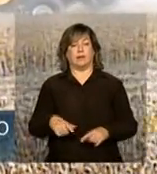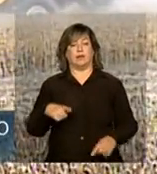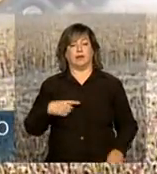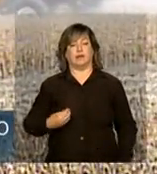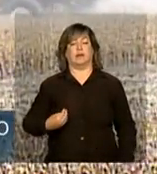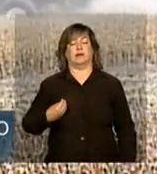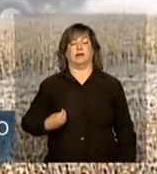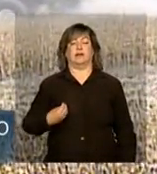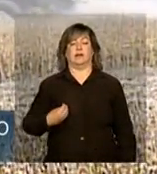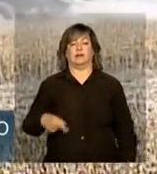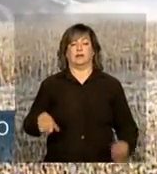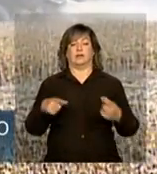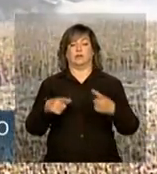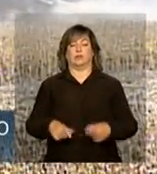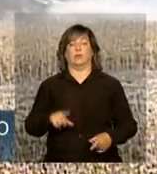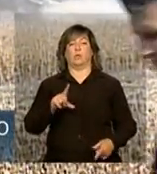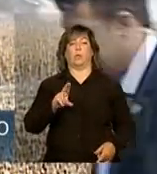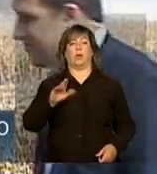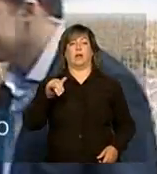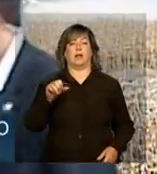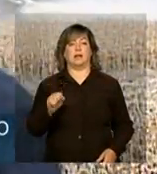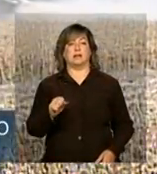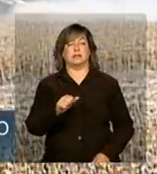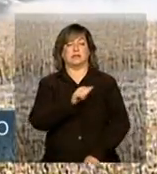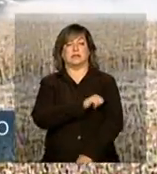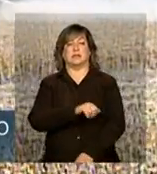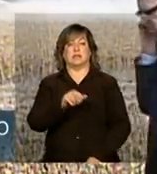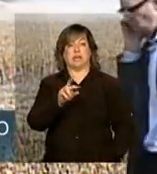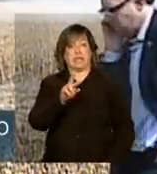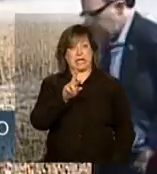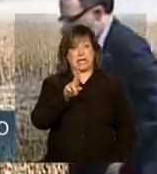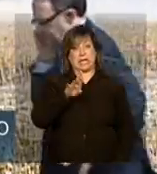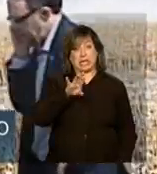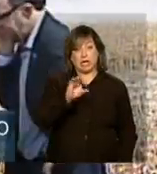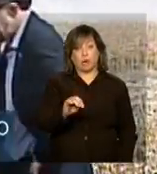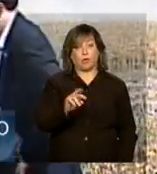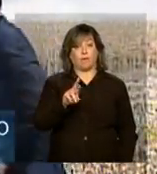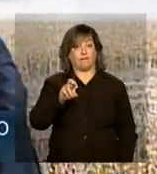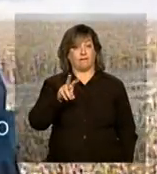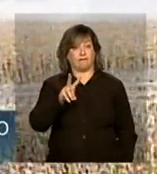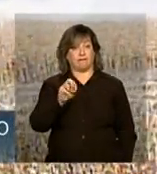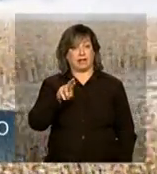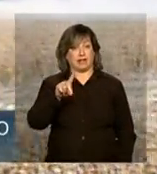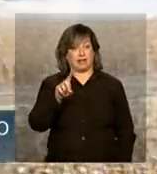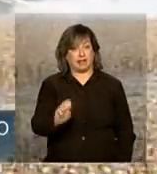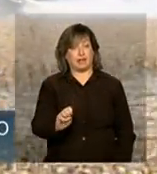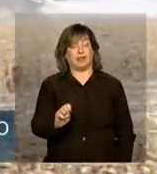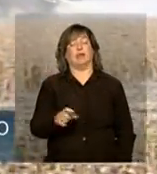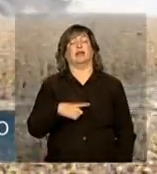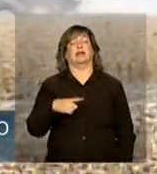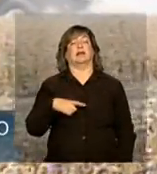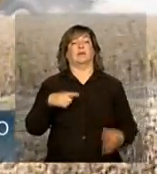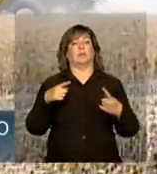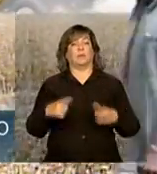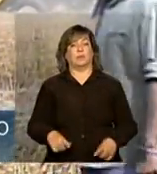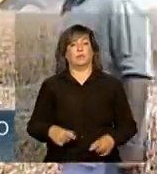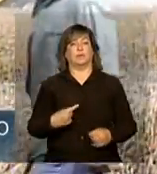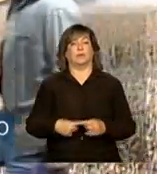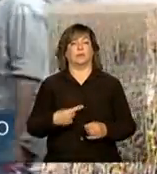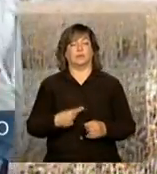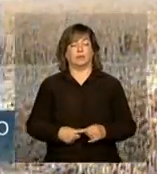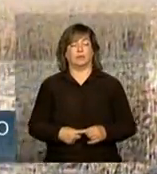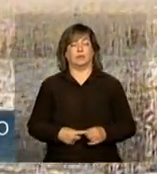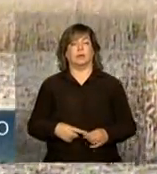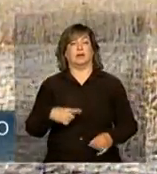então em do Rio Verde um município novo com menos aí de 30 anos e que vem registrando um